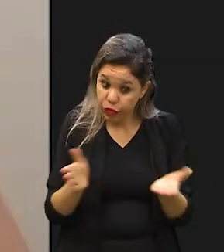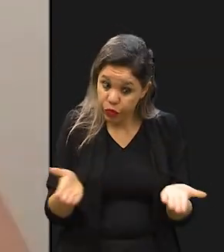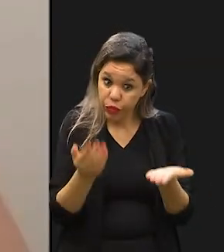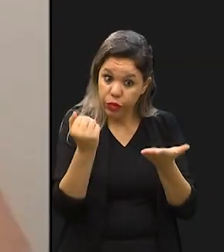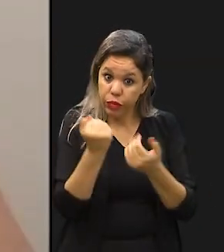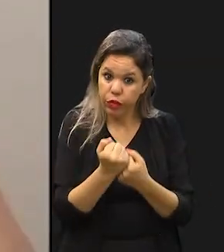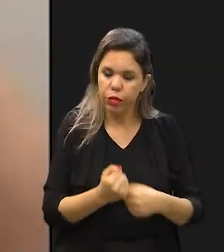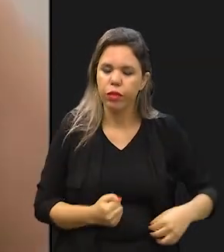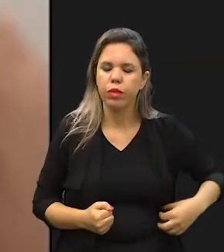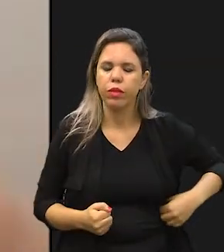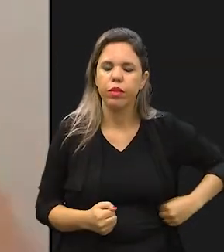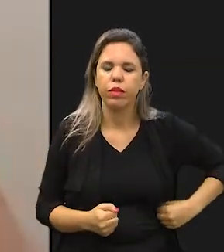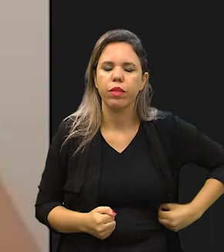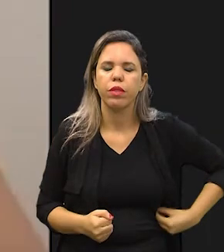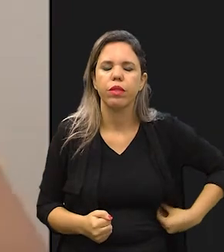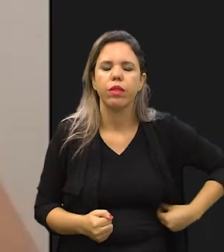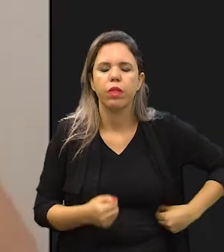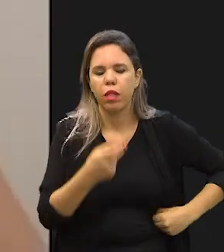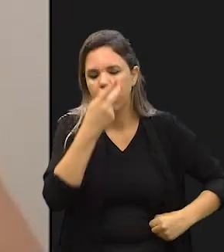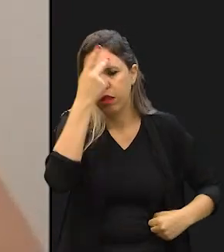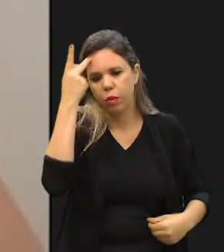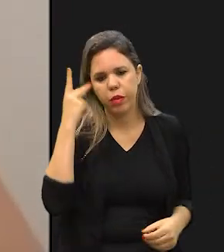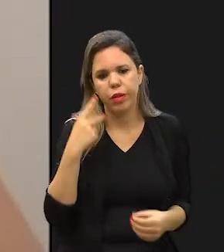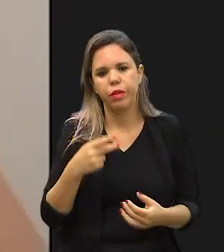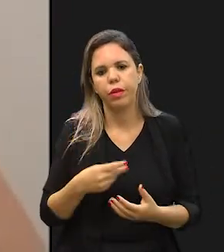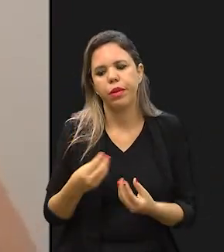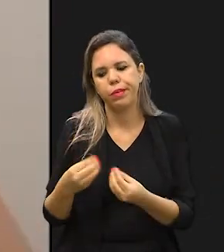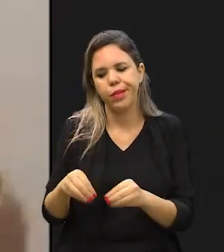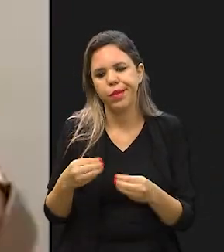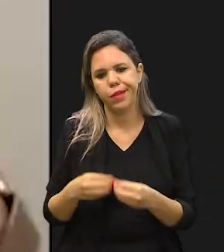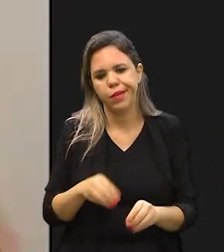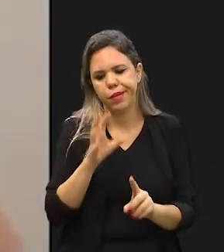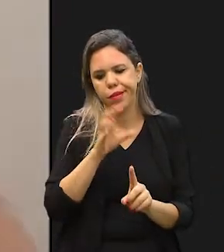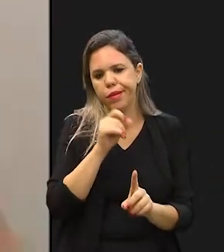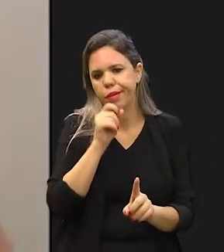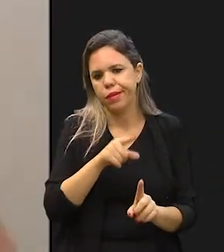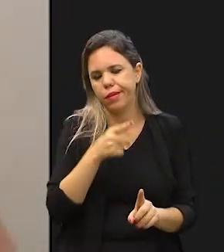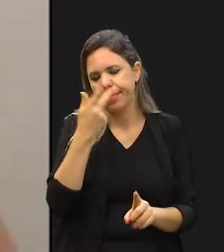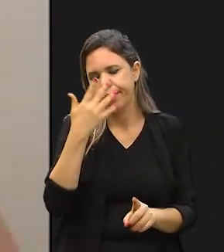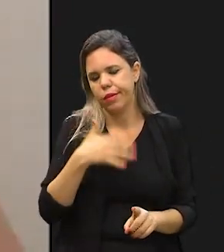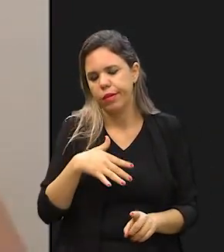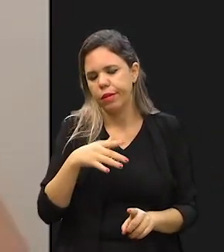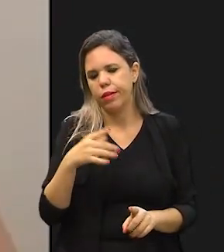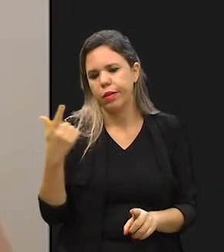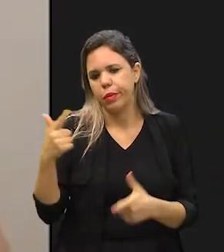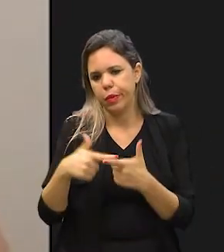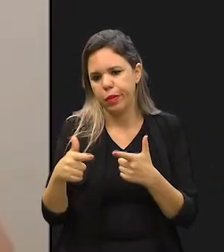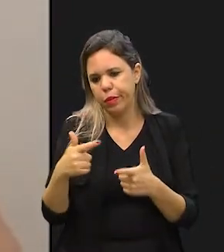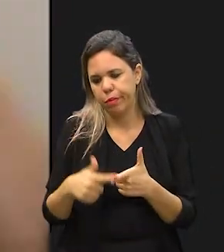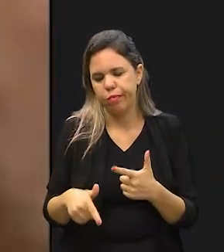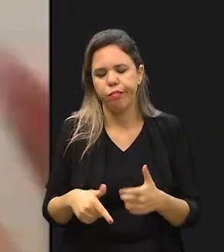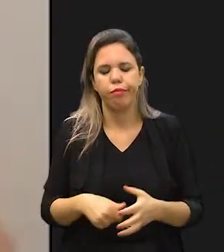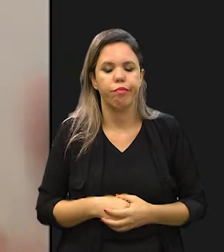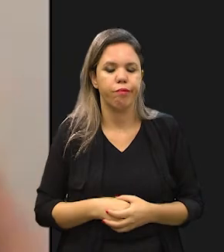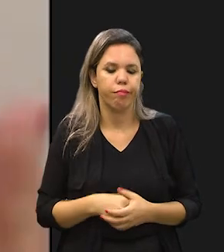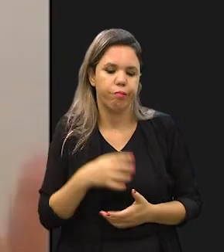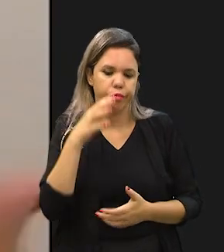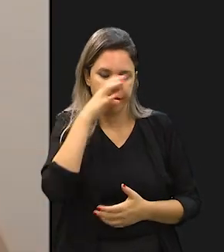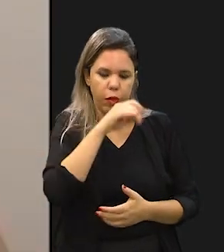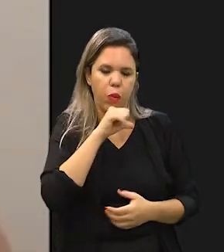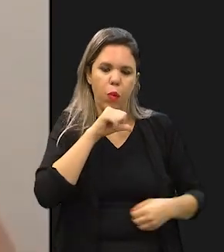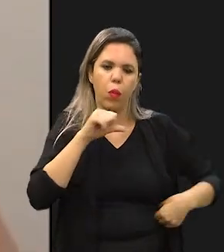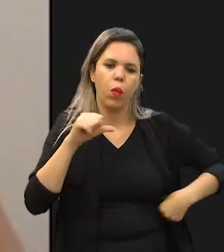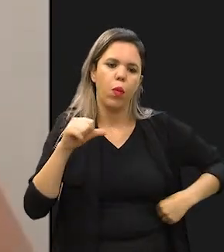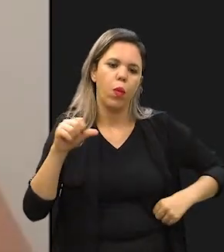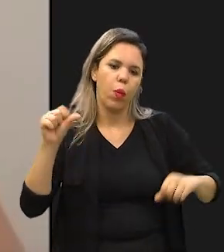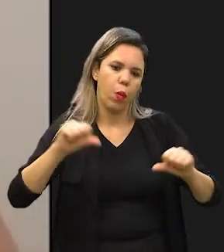dando esse suporte, esse auxílio, são as figuras que acabam condenando essa criança a outros